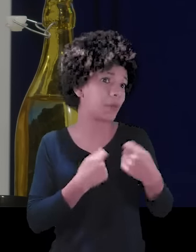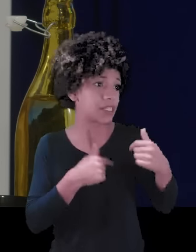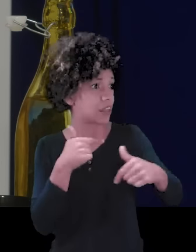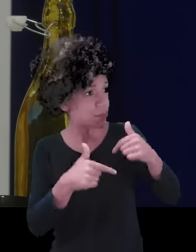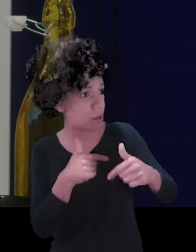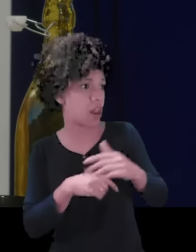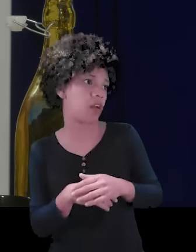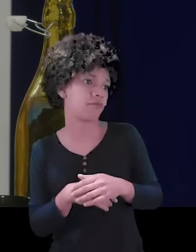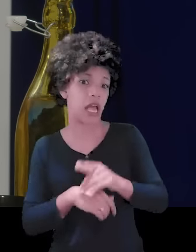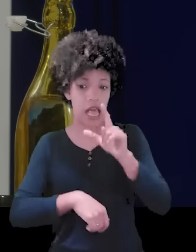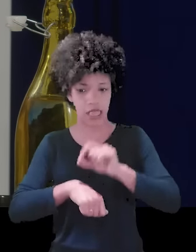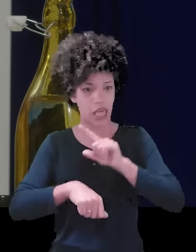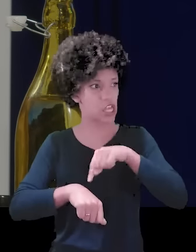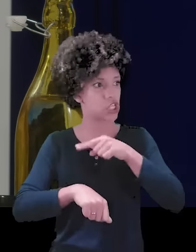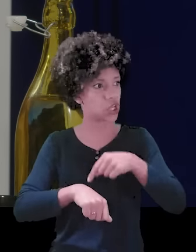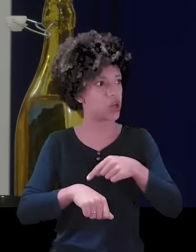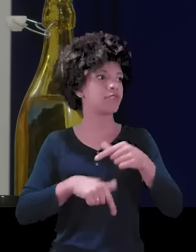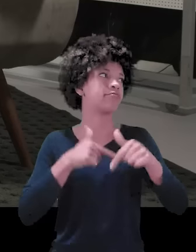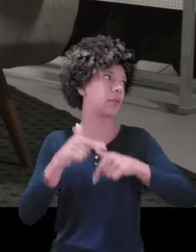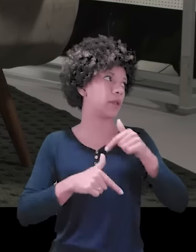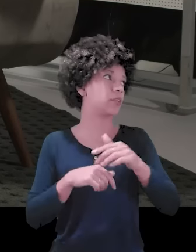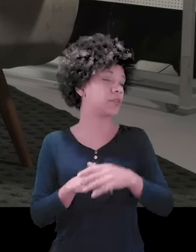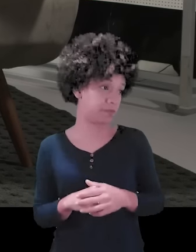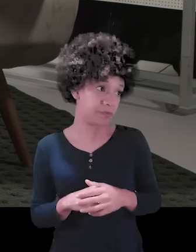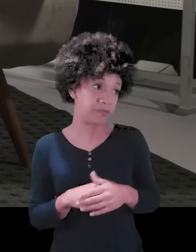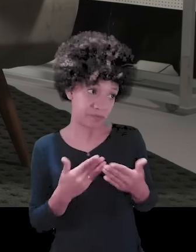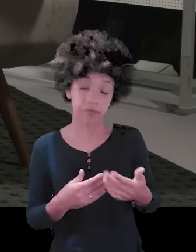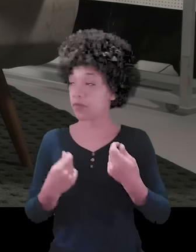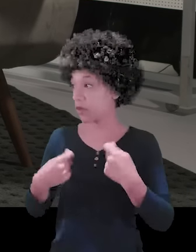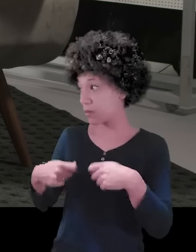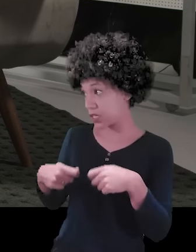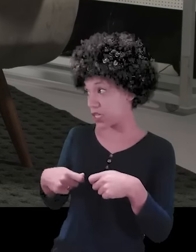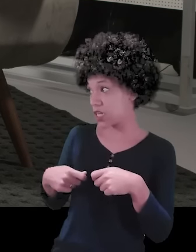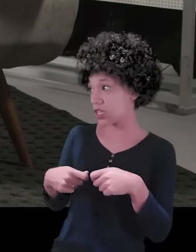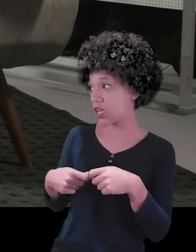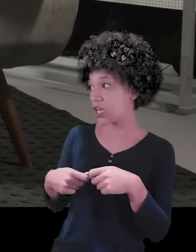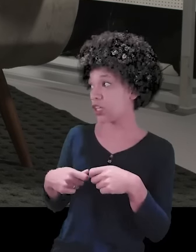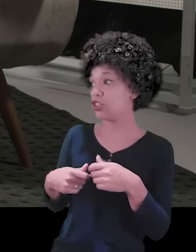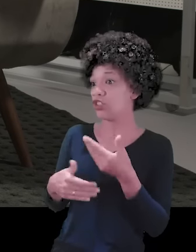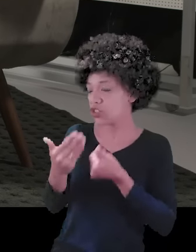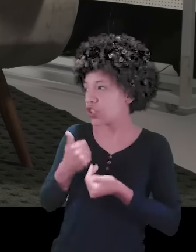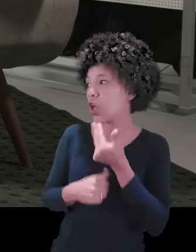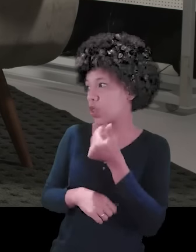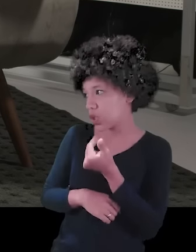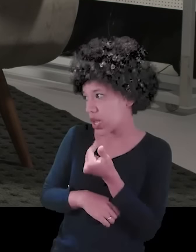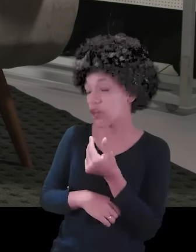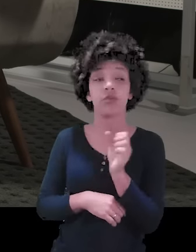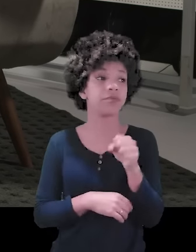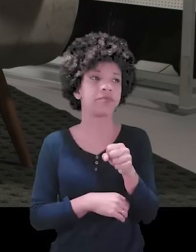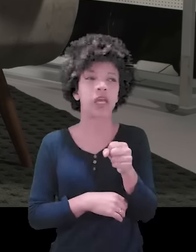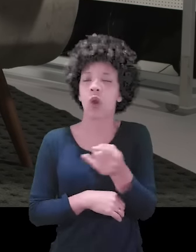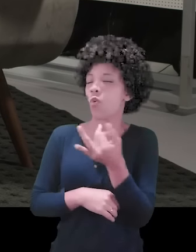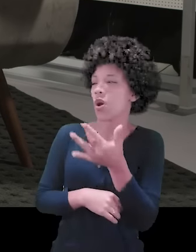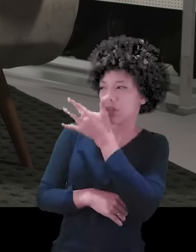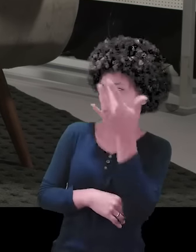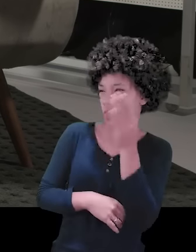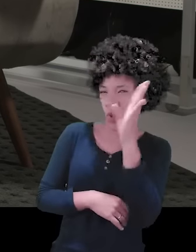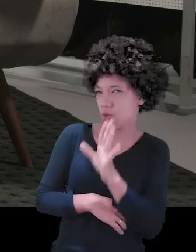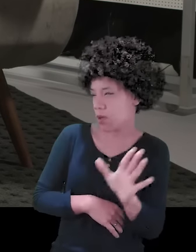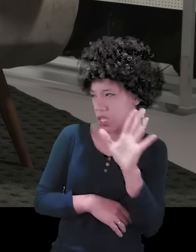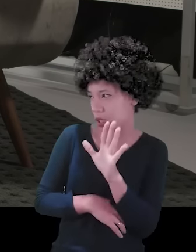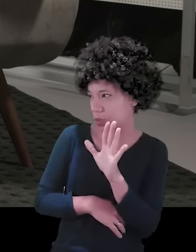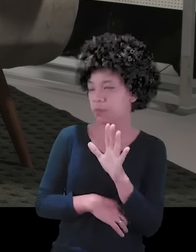fica trabalhar outras 10 horas entendeu precisa de uma nutriente né mas aí está falando de quantas pessoas no Brasil